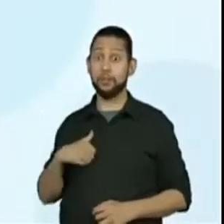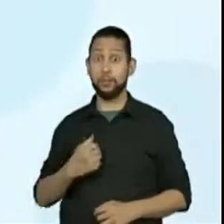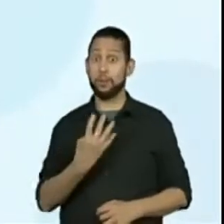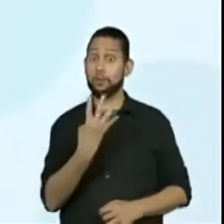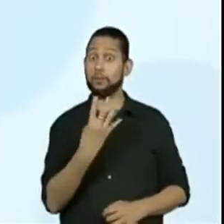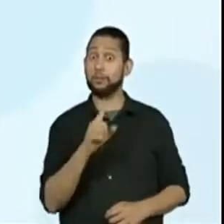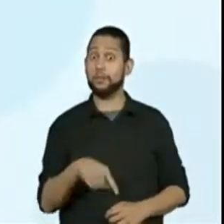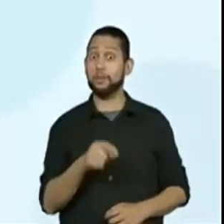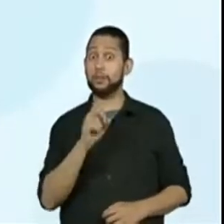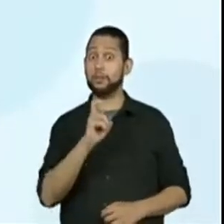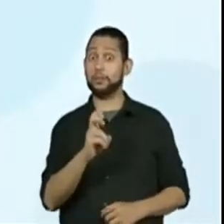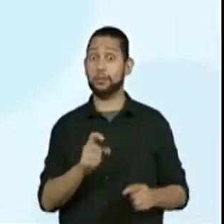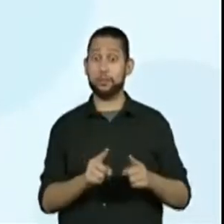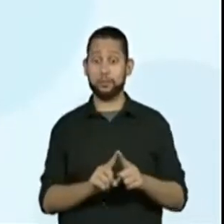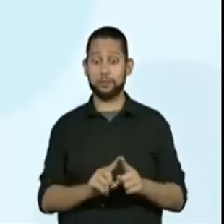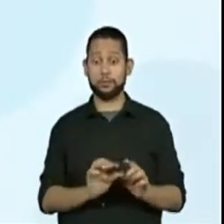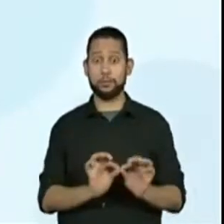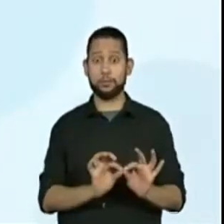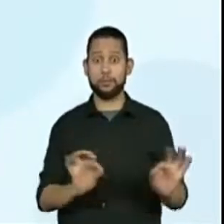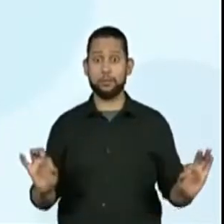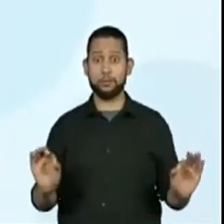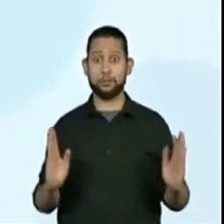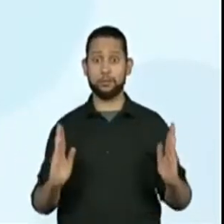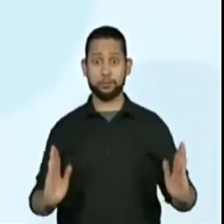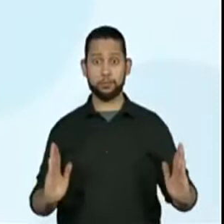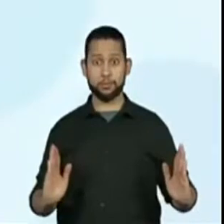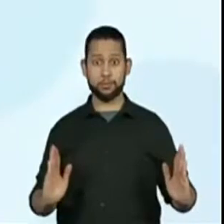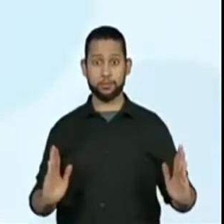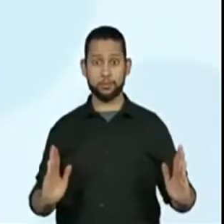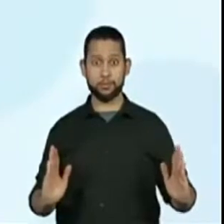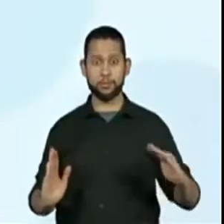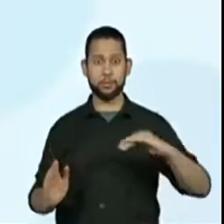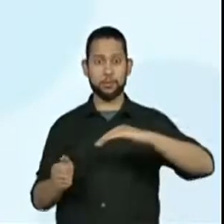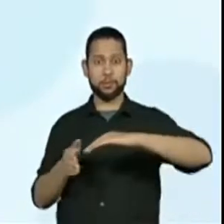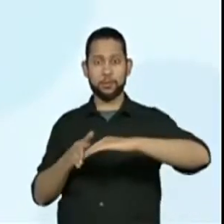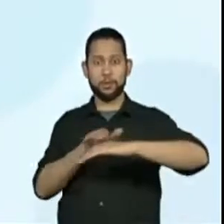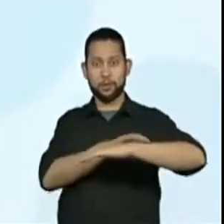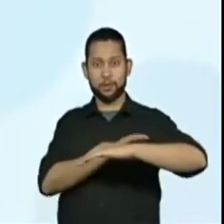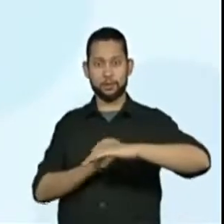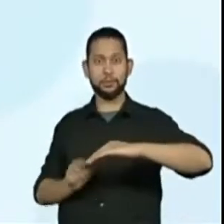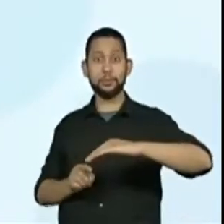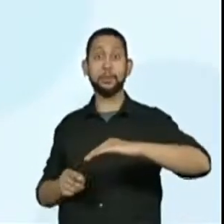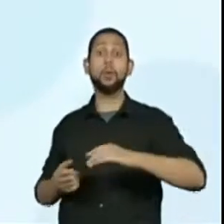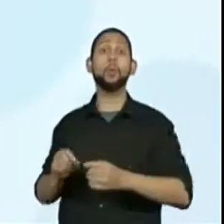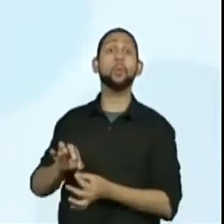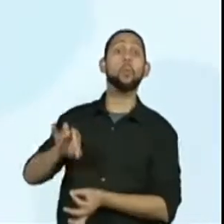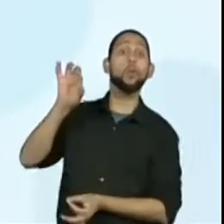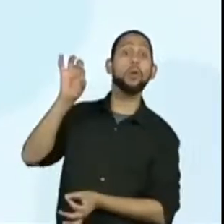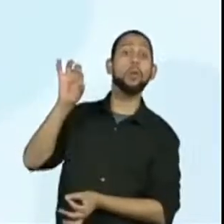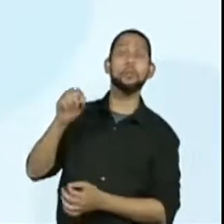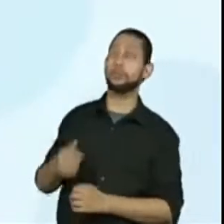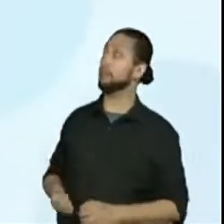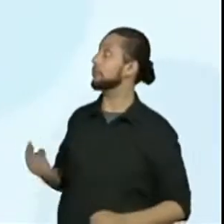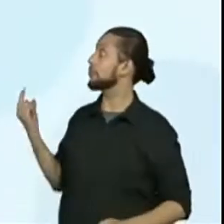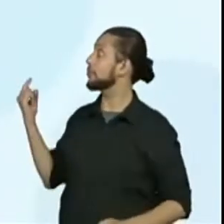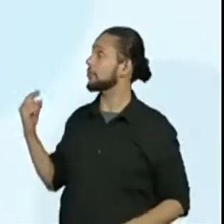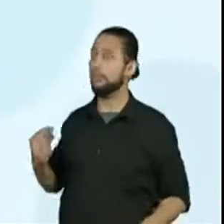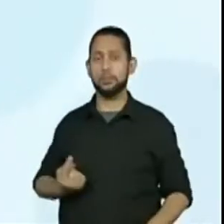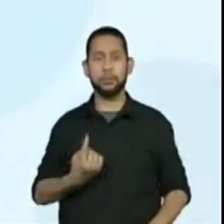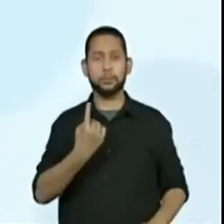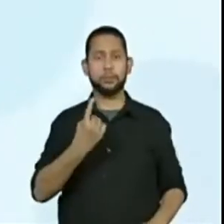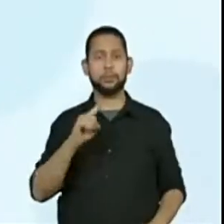Ele tem 4,5 metros de comprimento por, pode passar, oráculo.